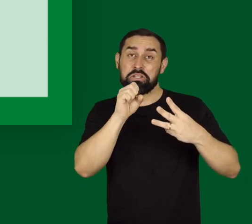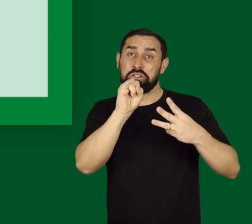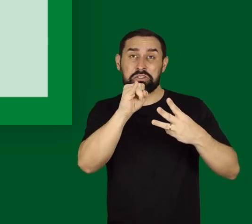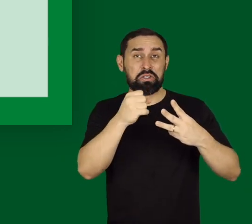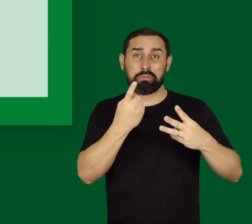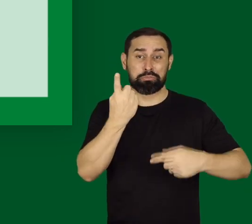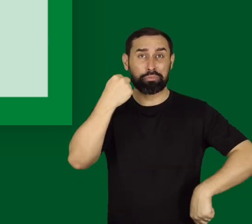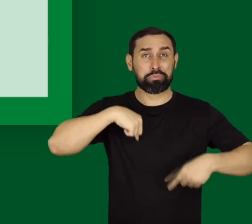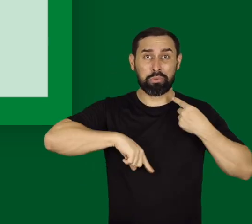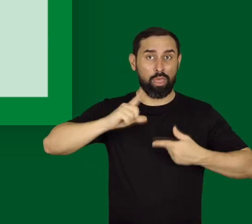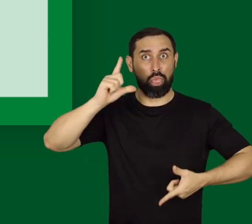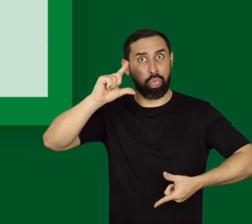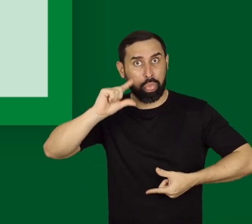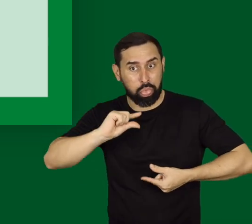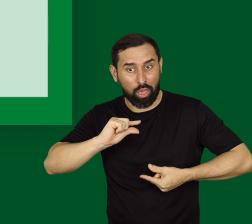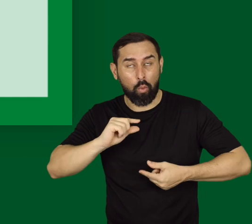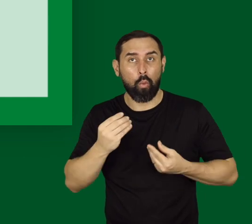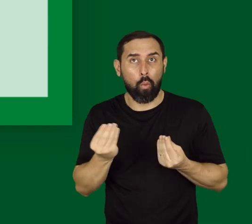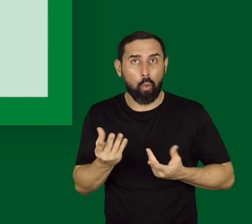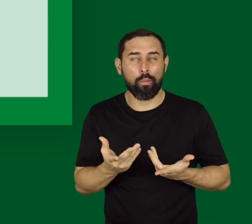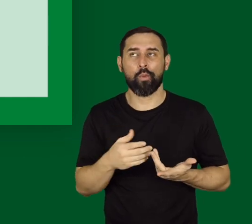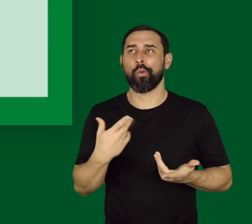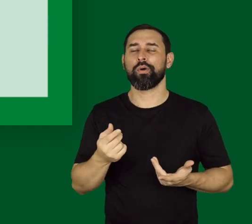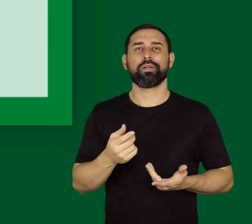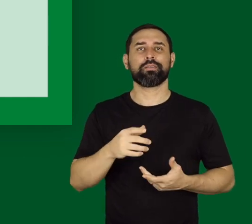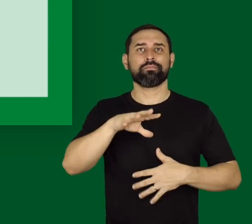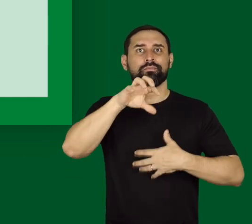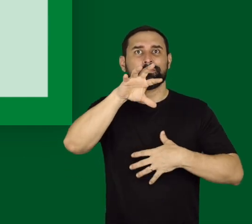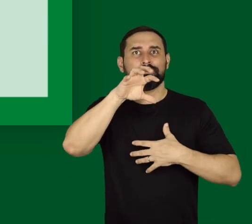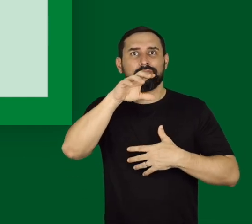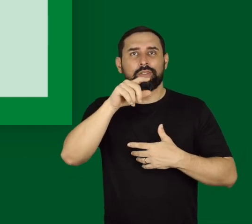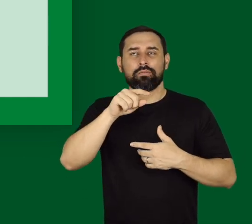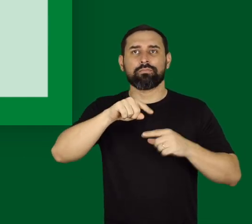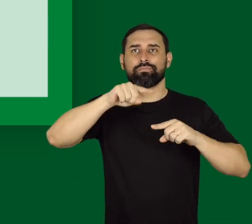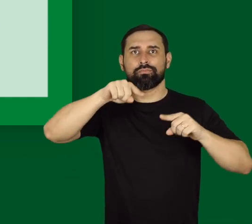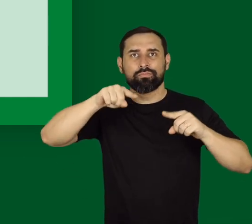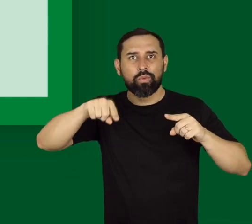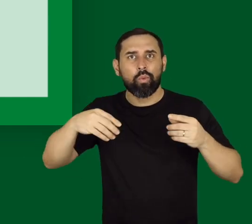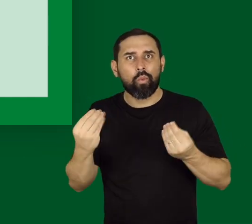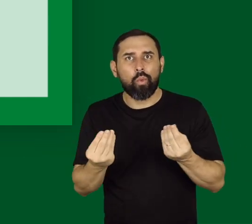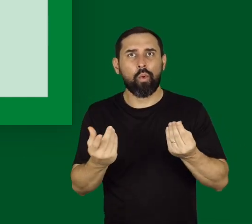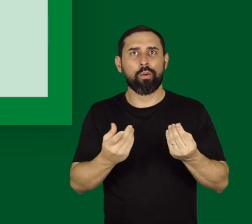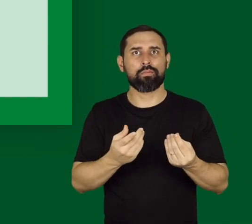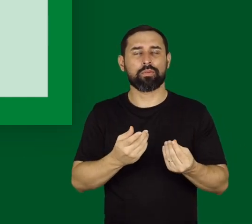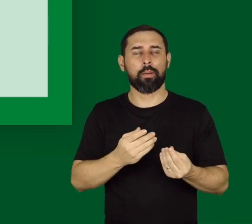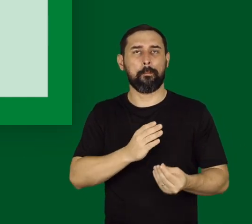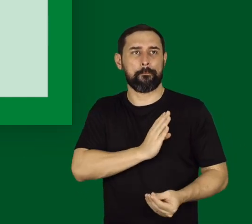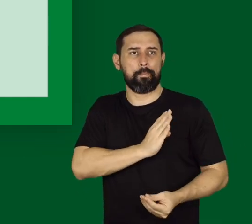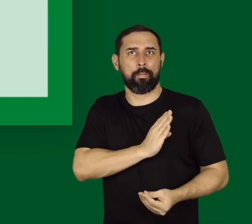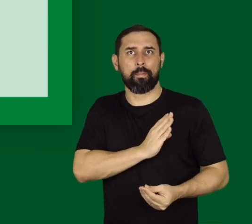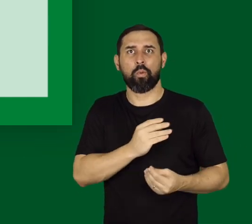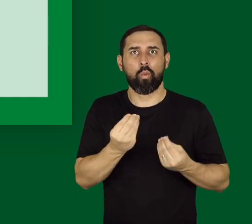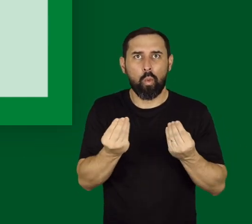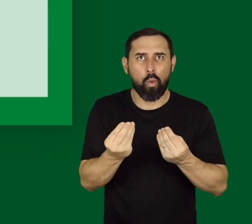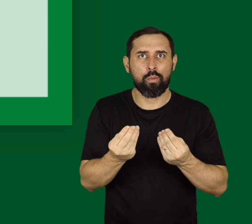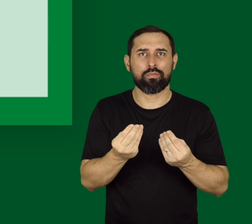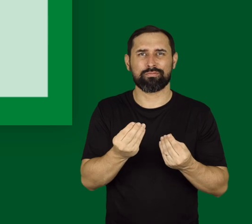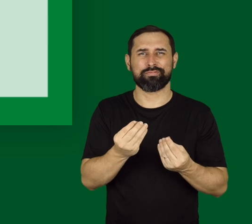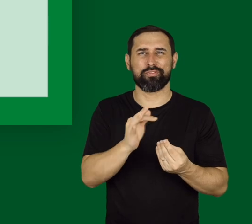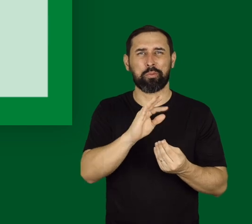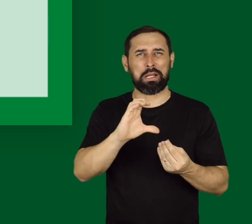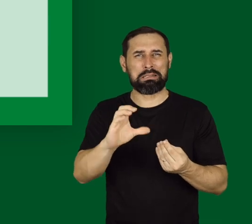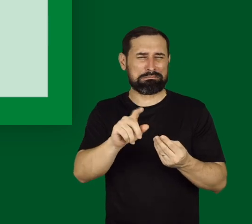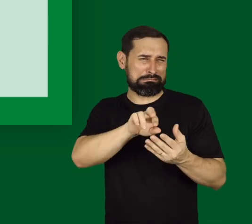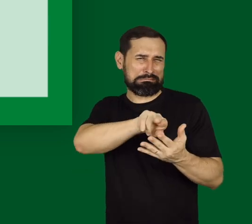resultar de todos esses outros que a gente já falou, né? Então depende do volume circulante, depende da frequência respiratória, depende